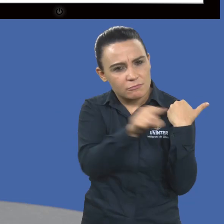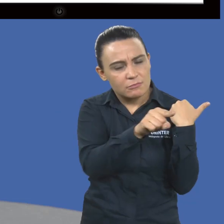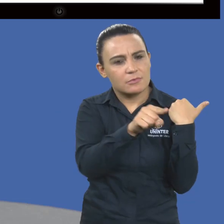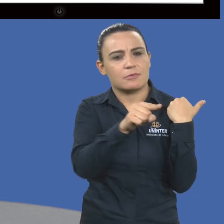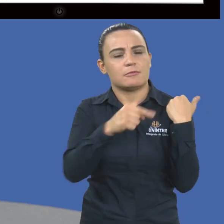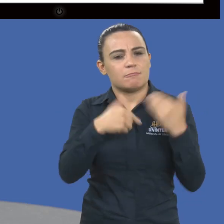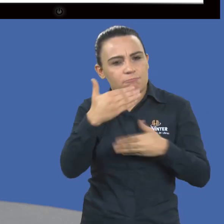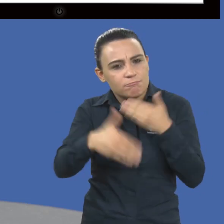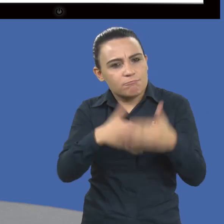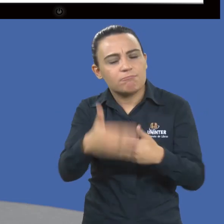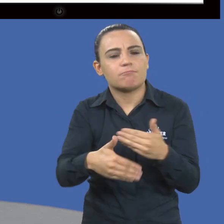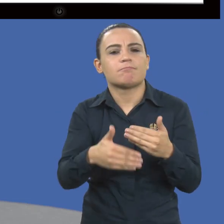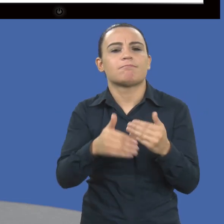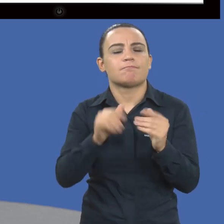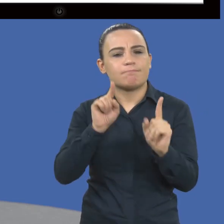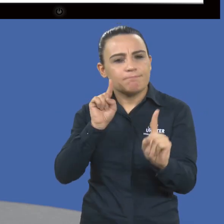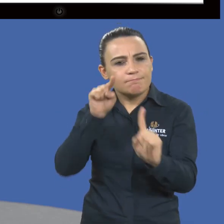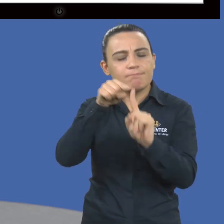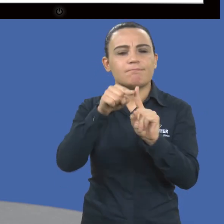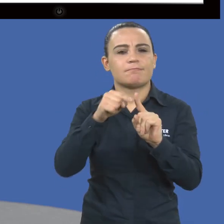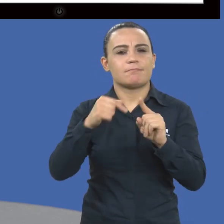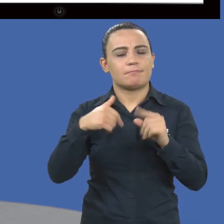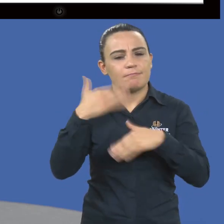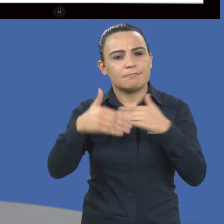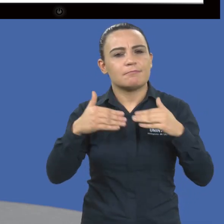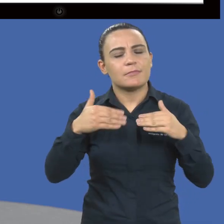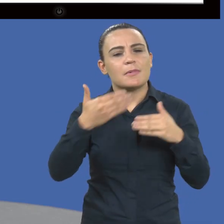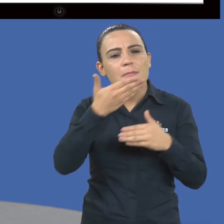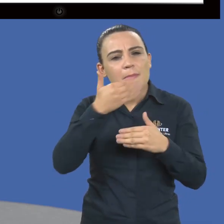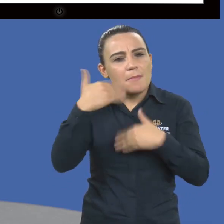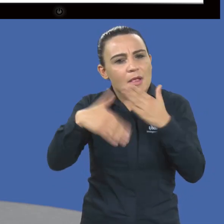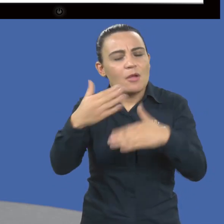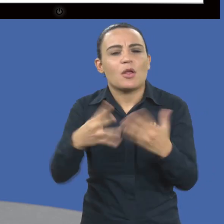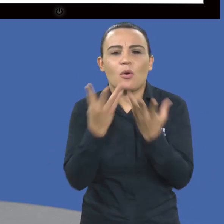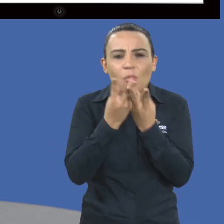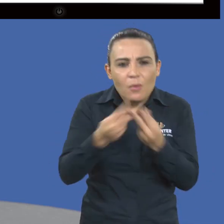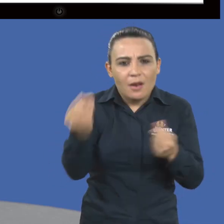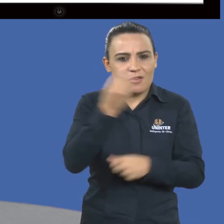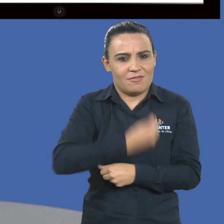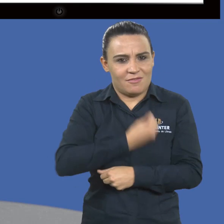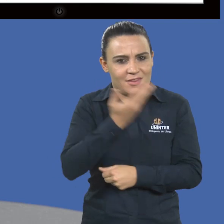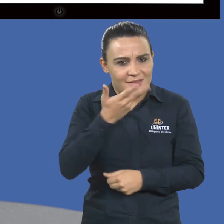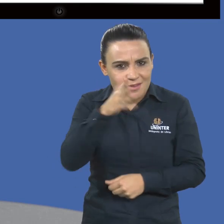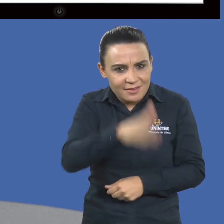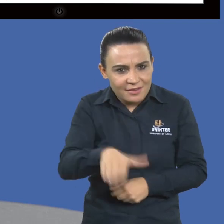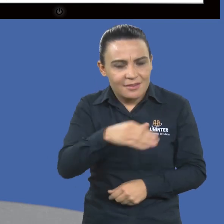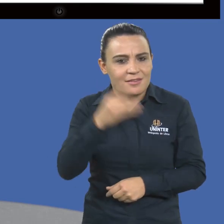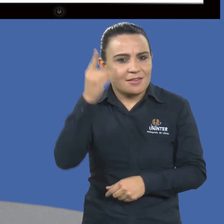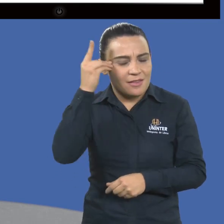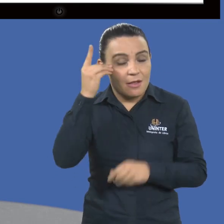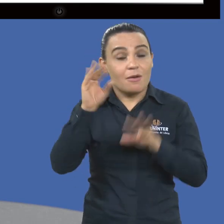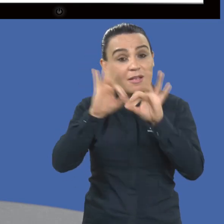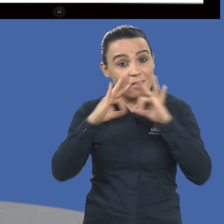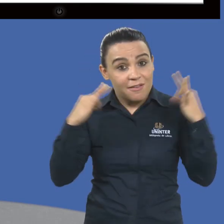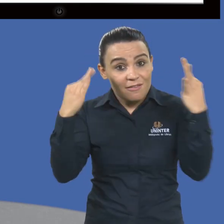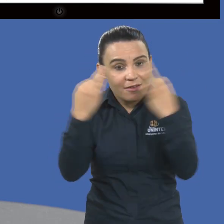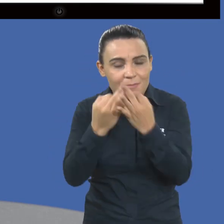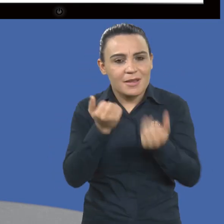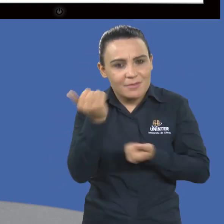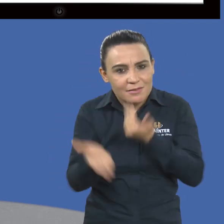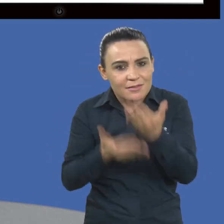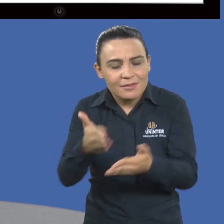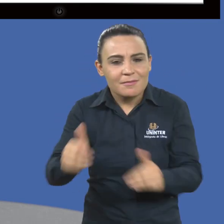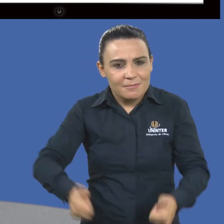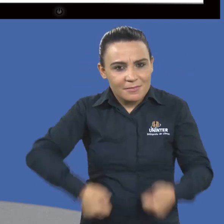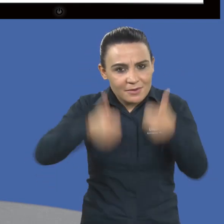papel, desempenhando a sua função, em prol da melhoria da qualidade de vida dessas crianças e